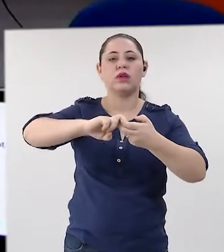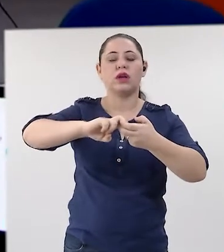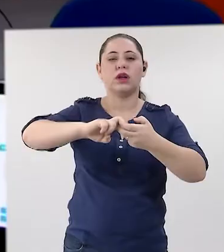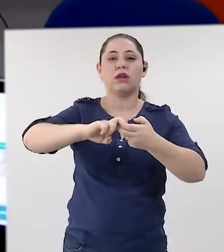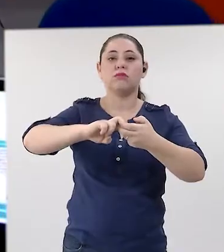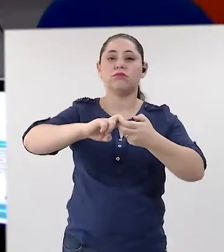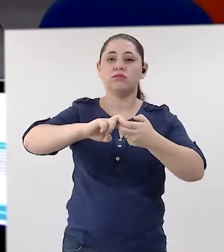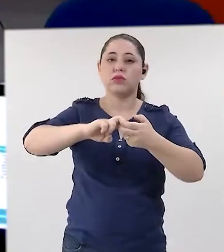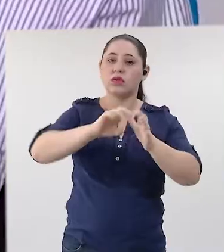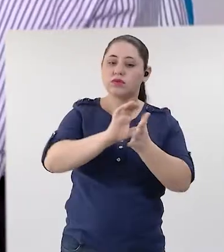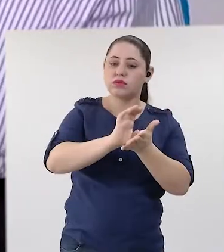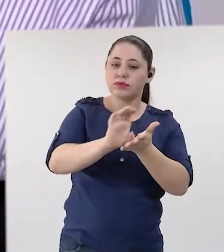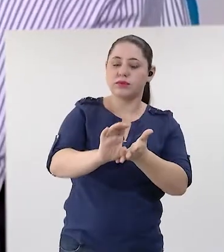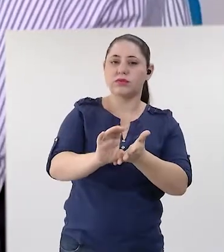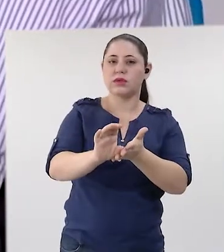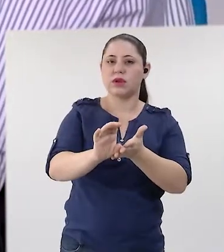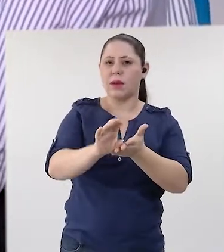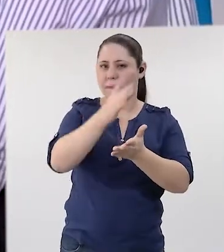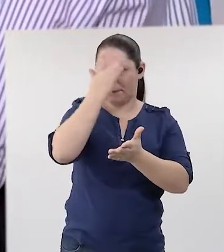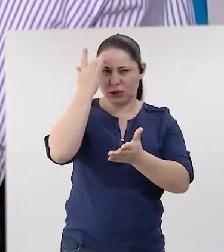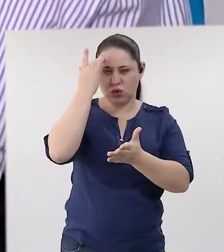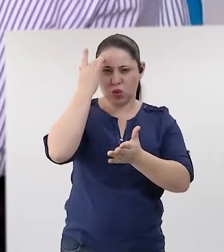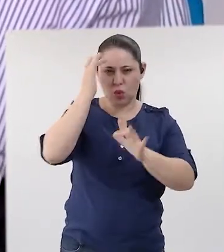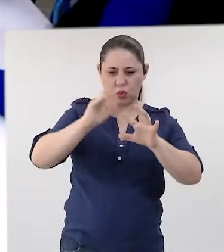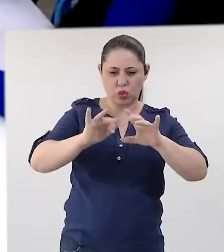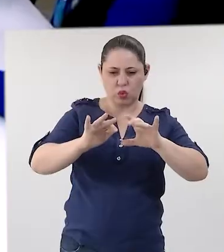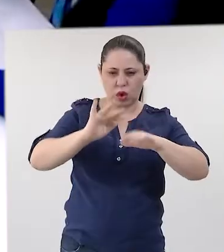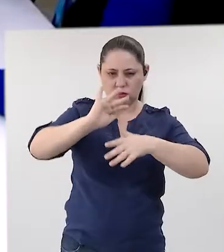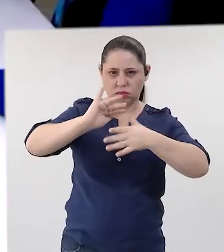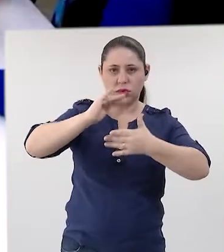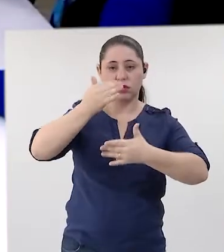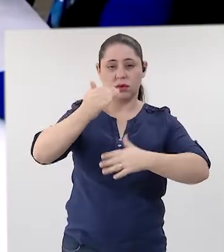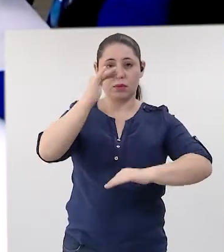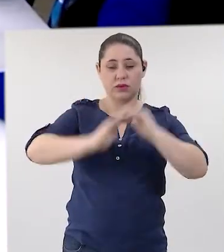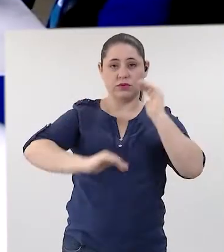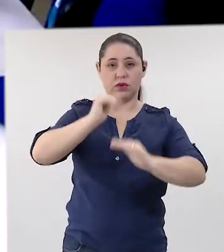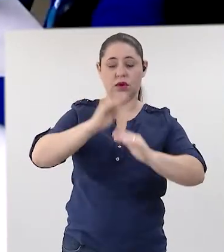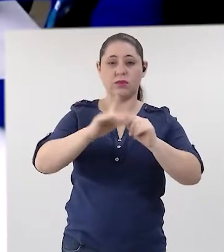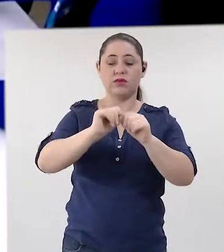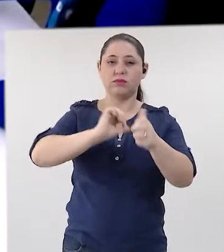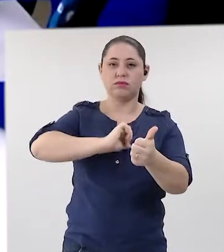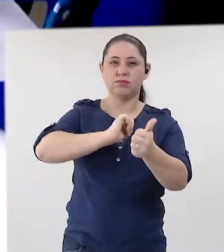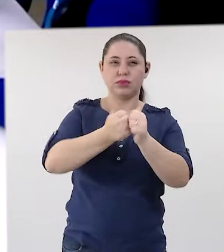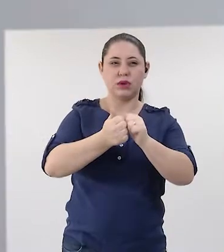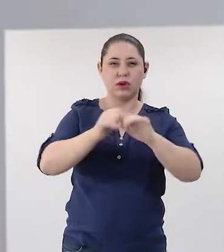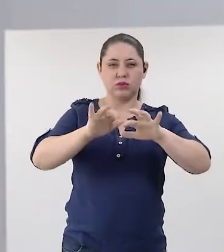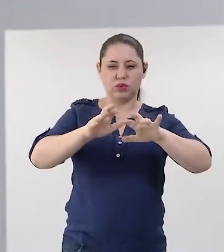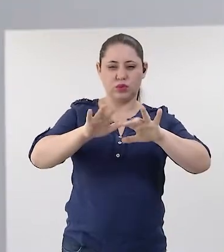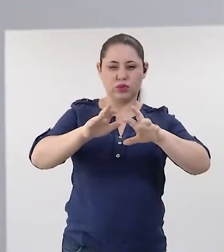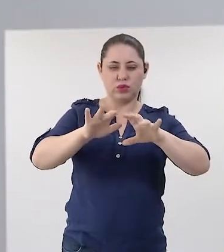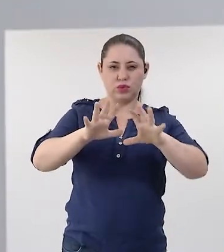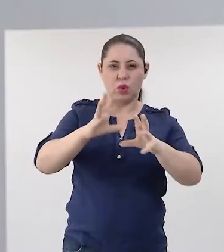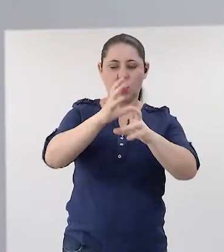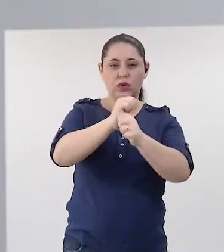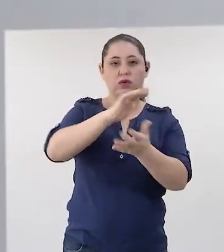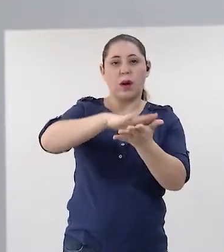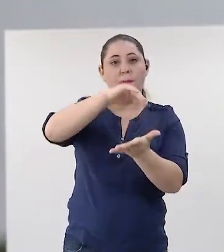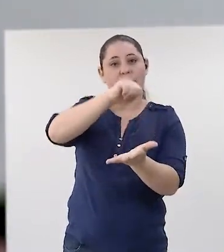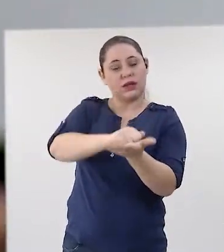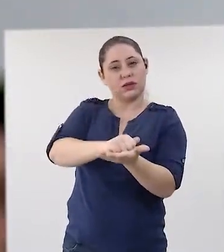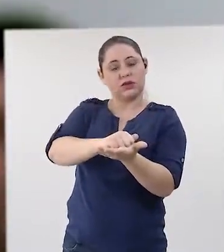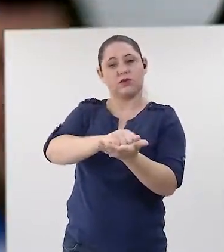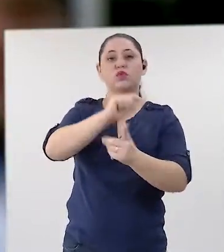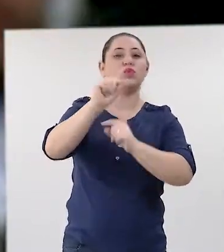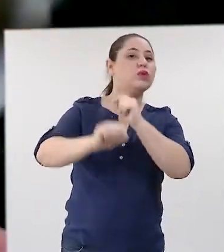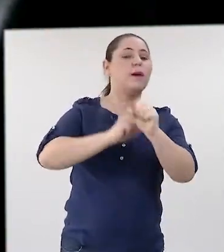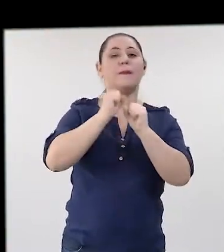pela Unicef investiram nisso. Programadores foram convidados a participar de uma maratona de programação de